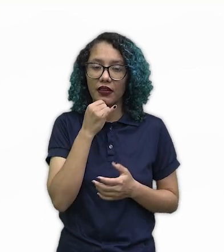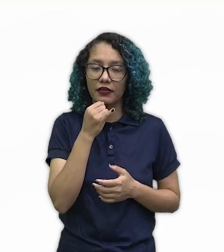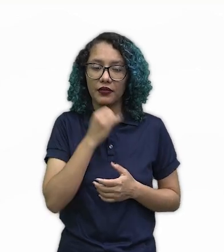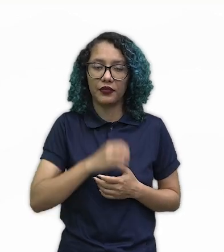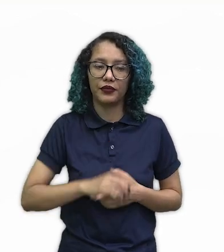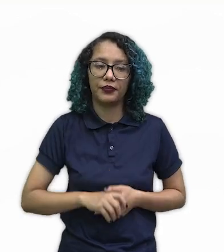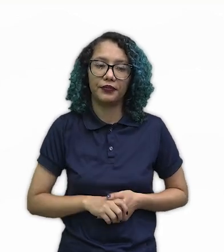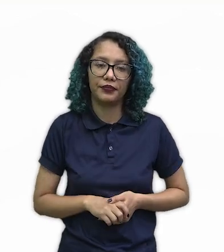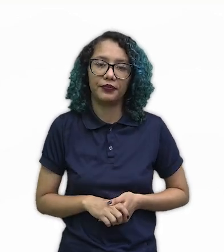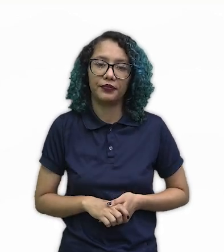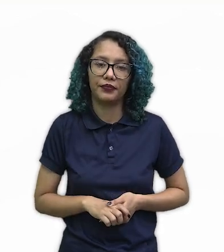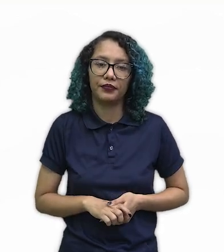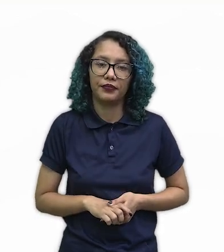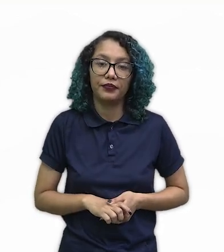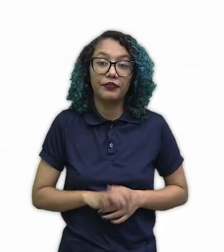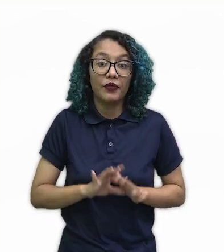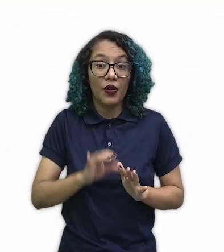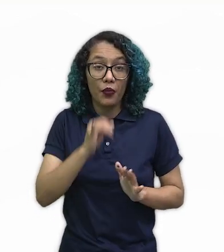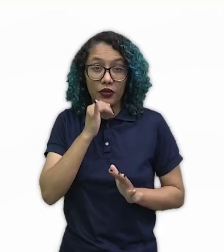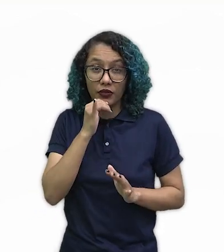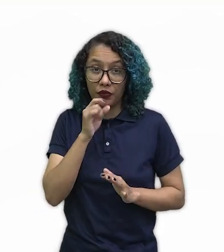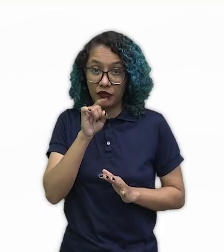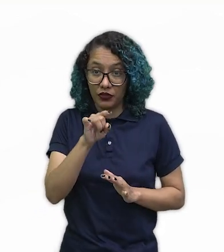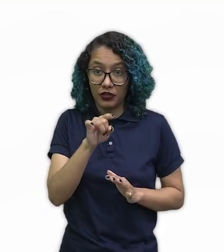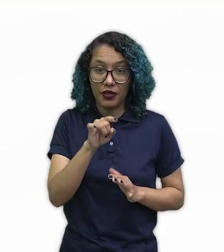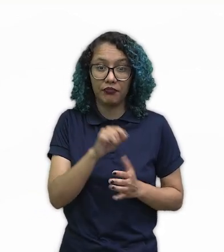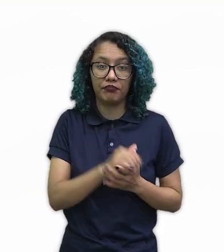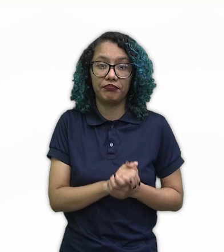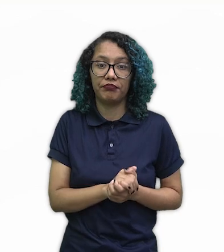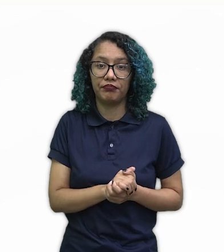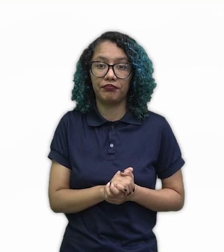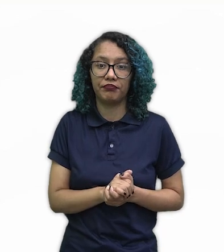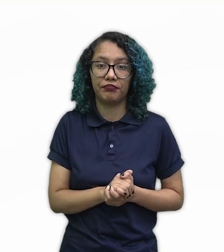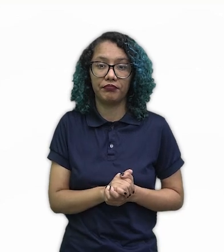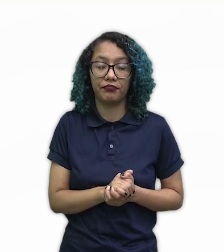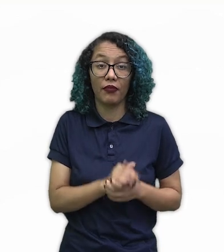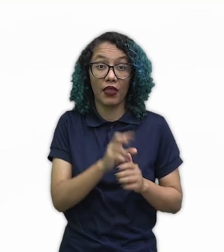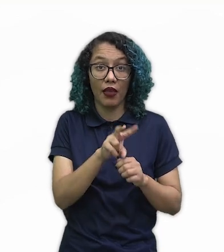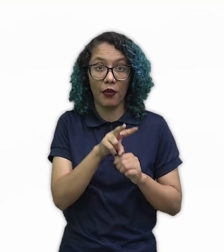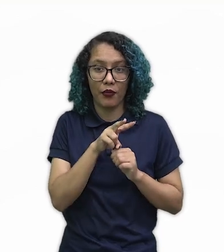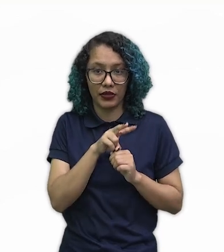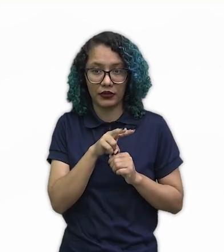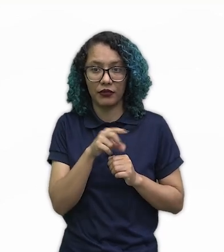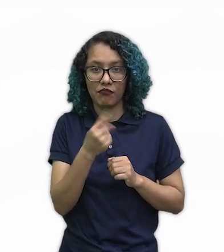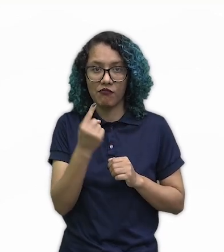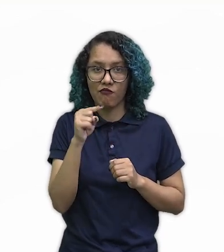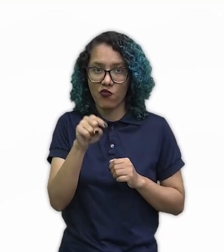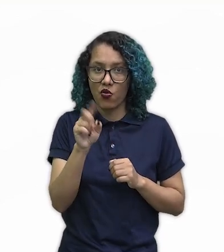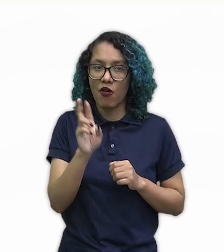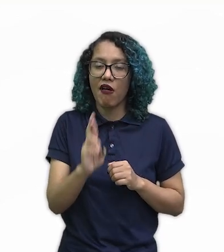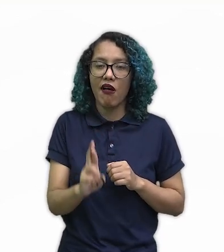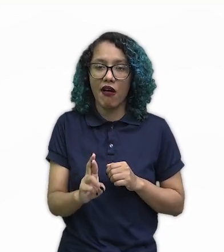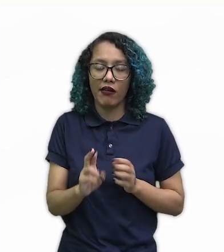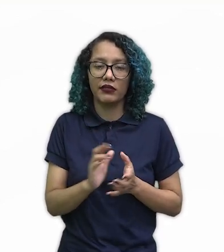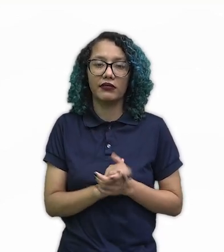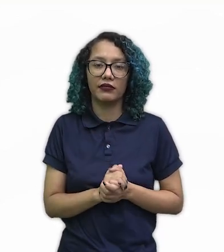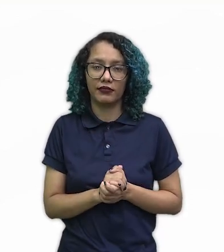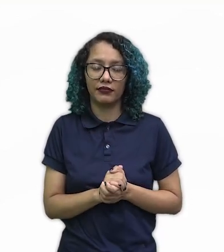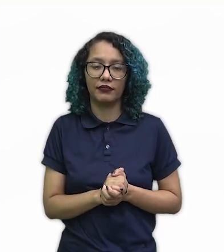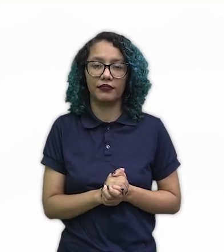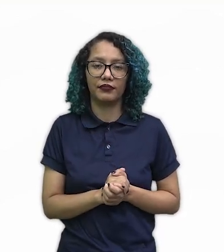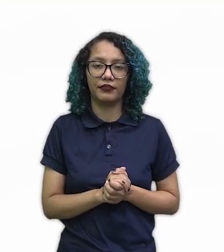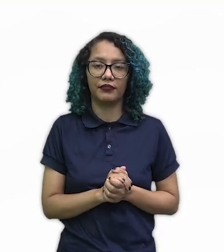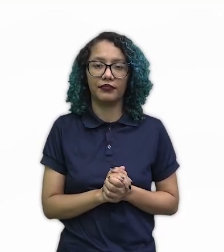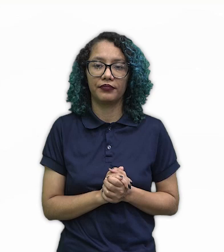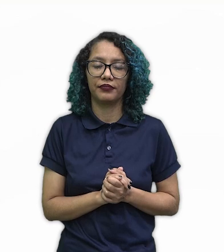ó. Suponha que você emprestou R$1.000, olha só, suponha que está sobrando dinheiro, né?